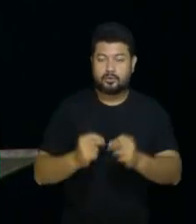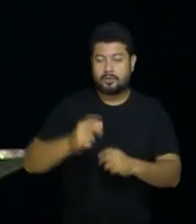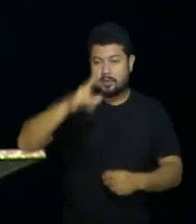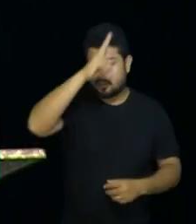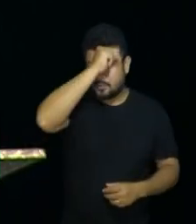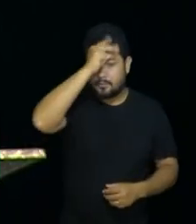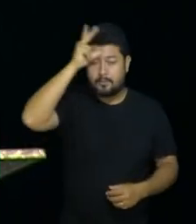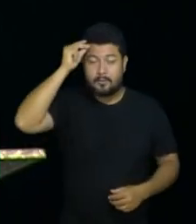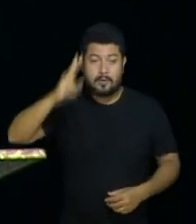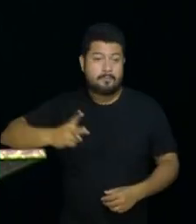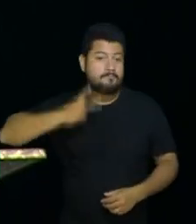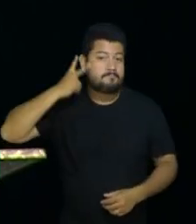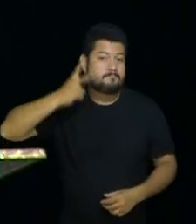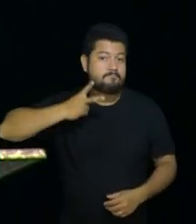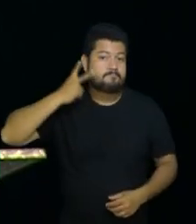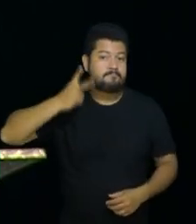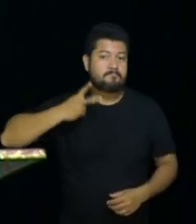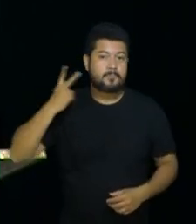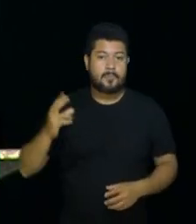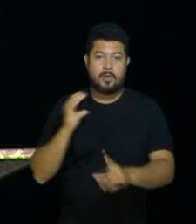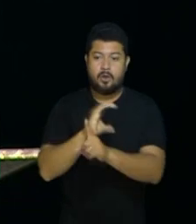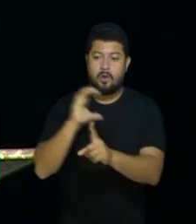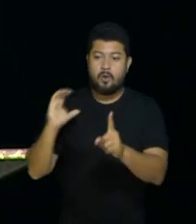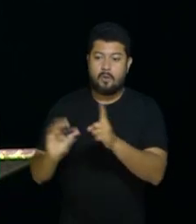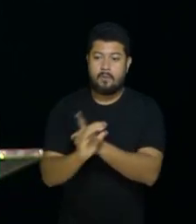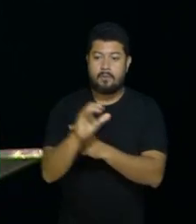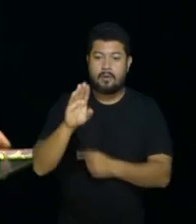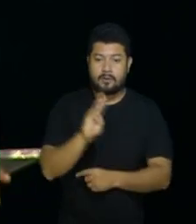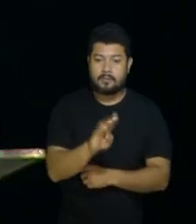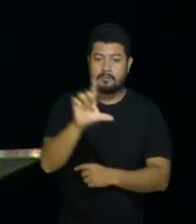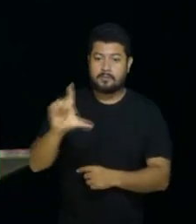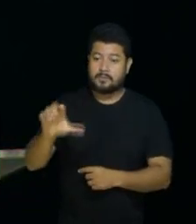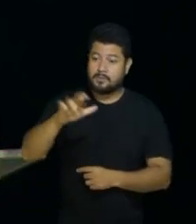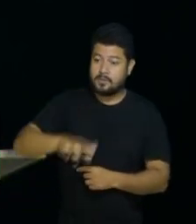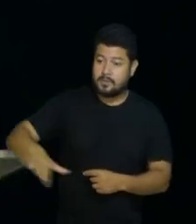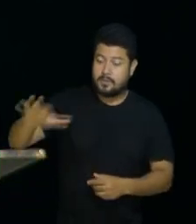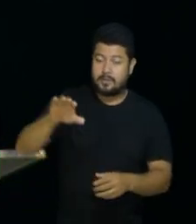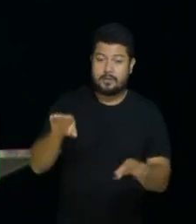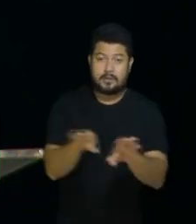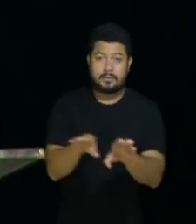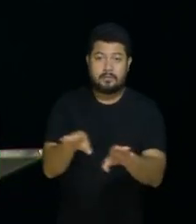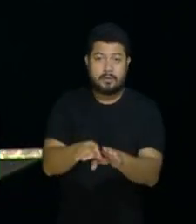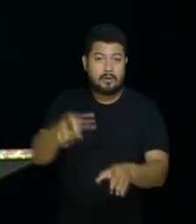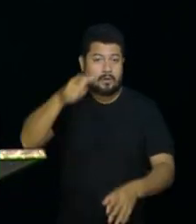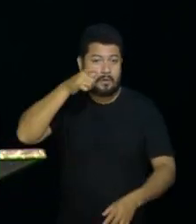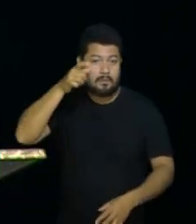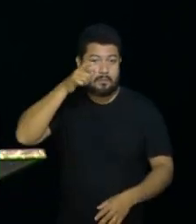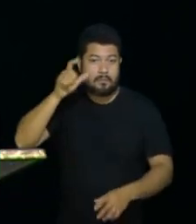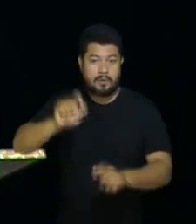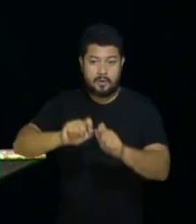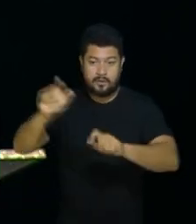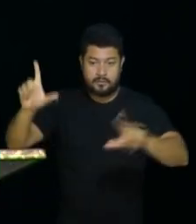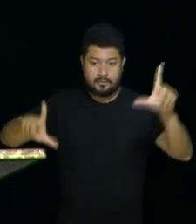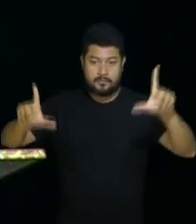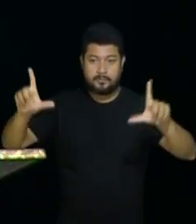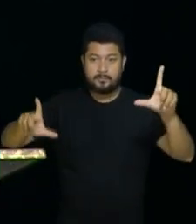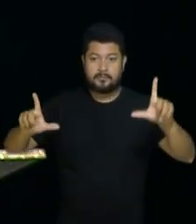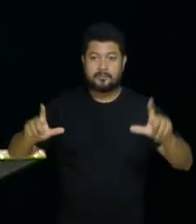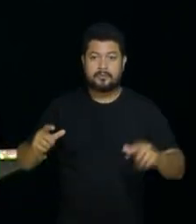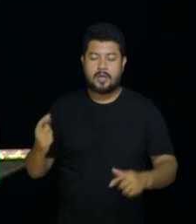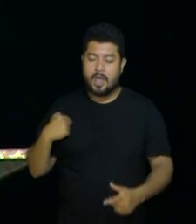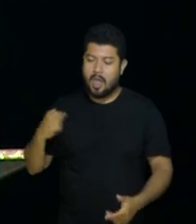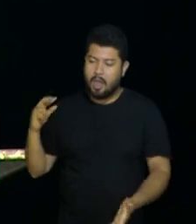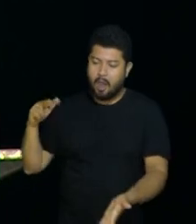a comunidade aqui de Blumenau, região, o pessoal que nos acompanha pela TVAL. O que me traz à tribuna